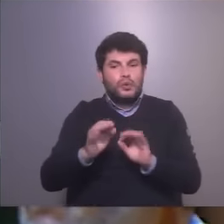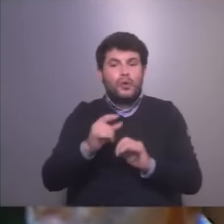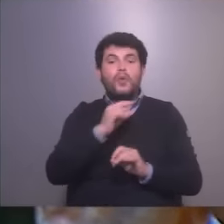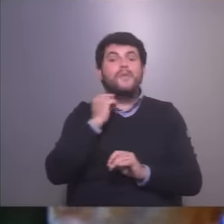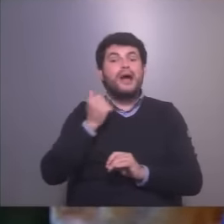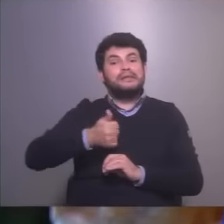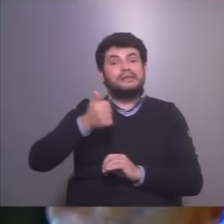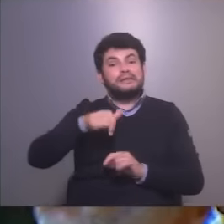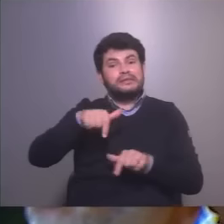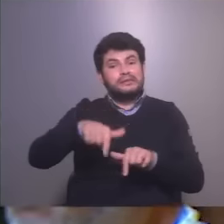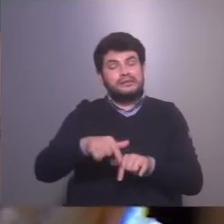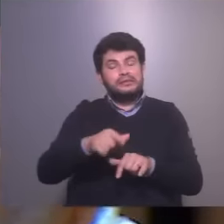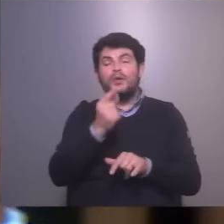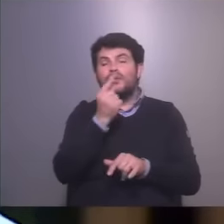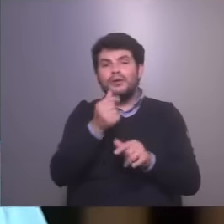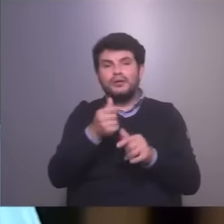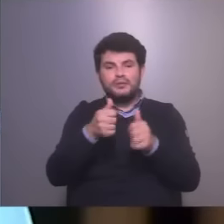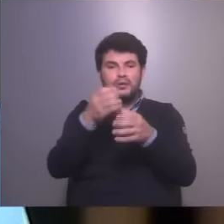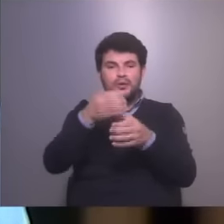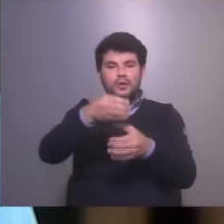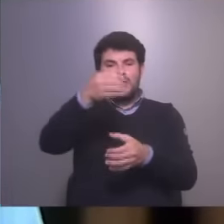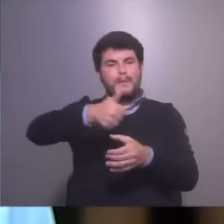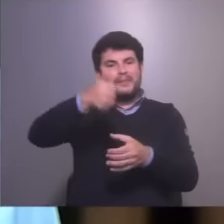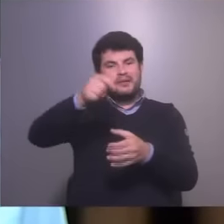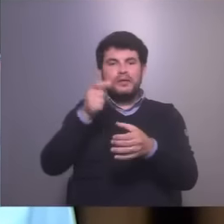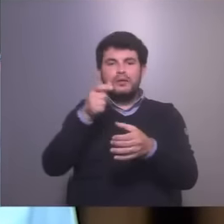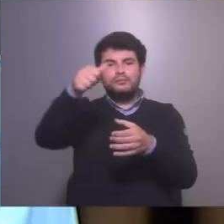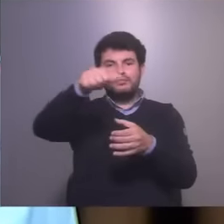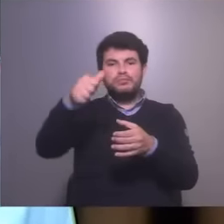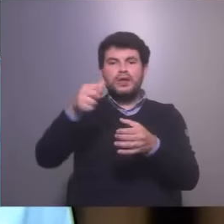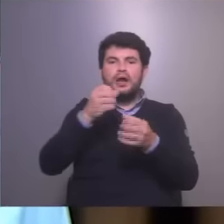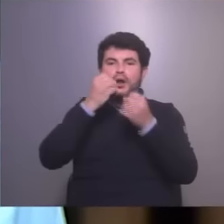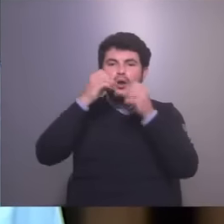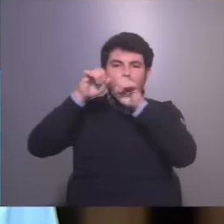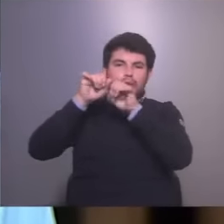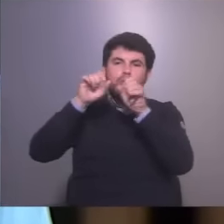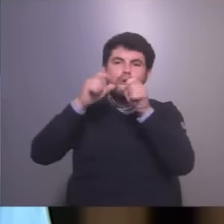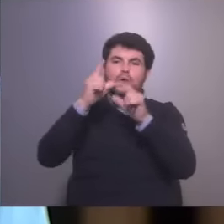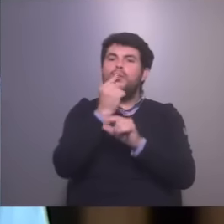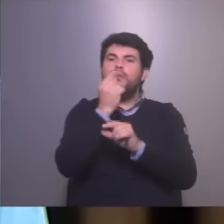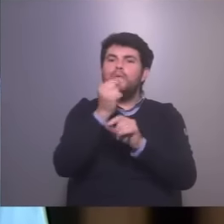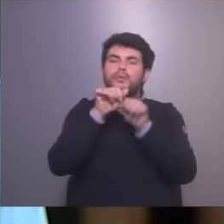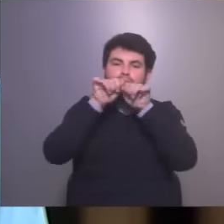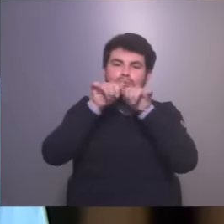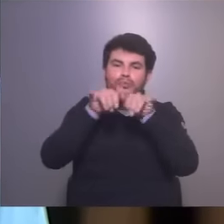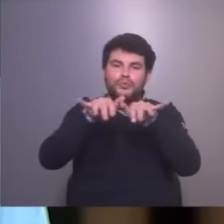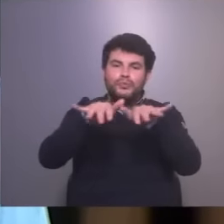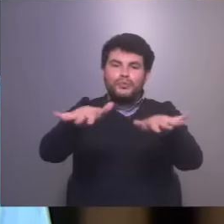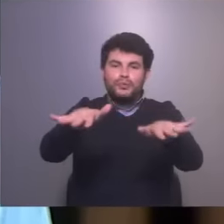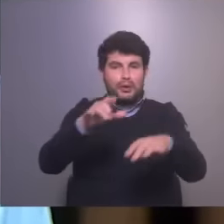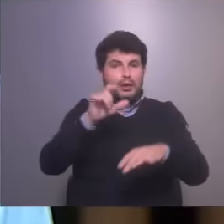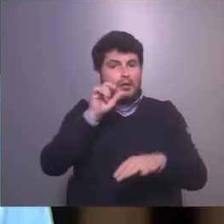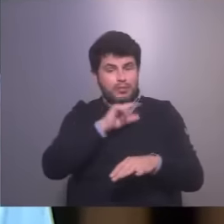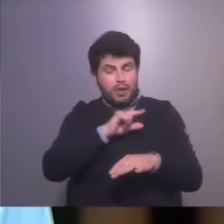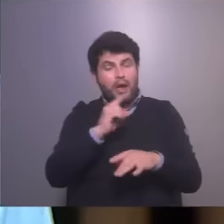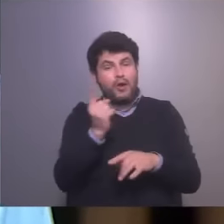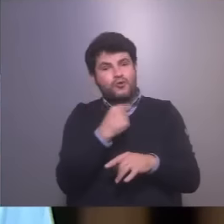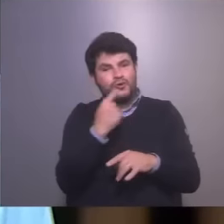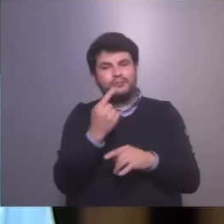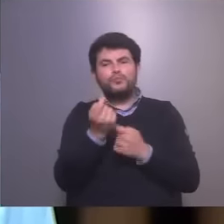a partir do Círio Pascal, aqui nesta capelinha. O presidente da nossa celebração vai acender a sua vela a partir do